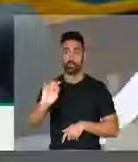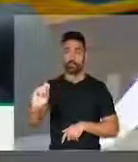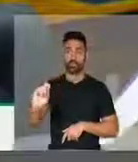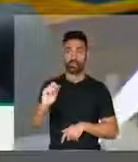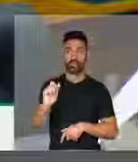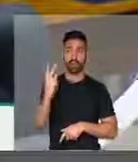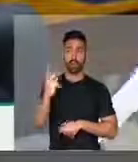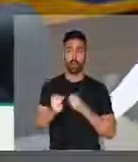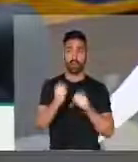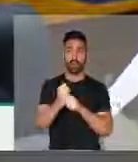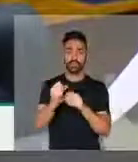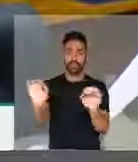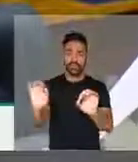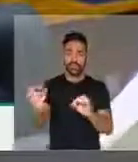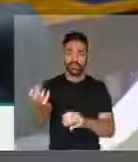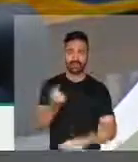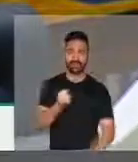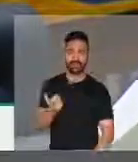anos.